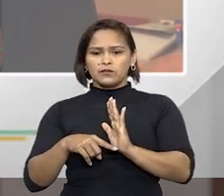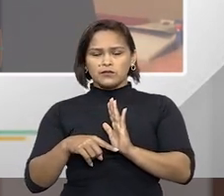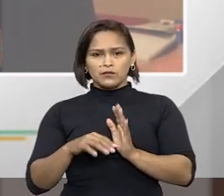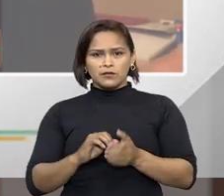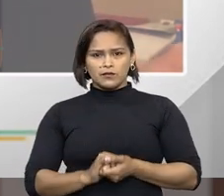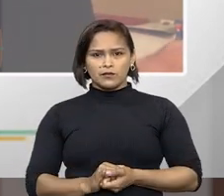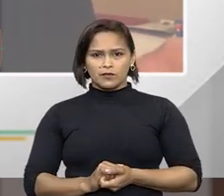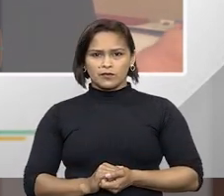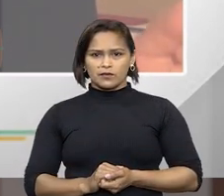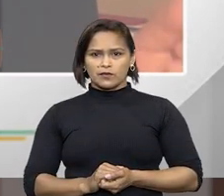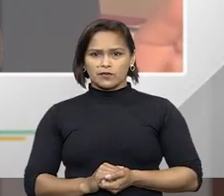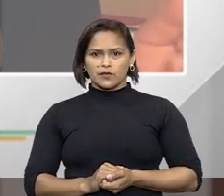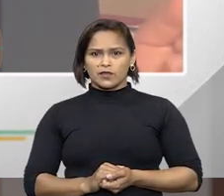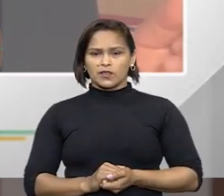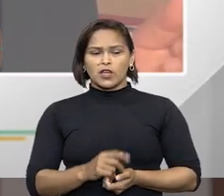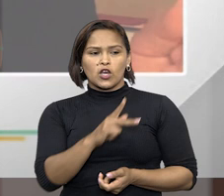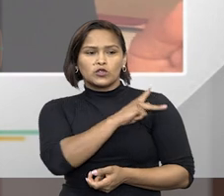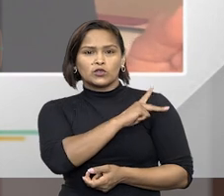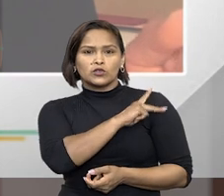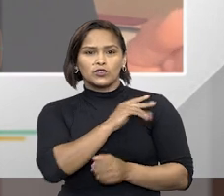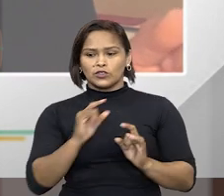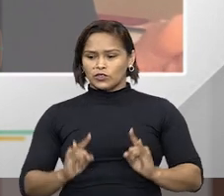do chefe do condomínio, que é